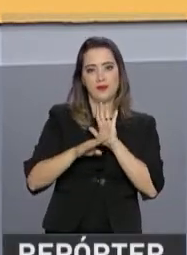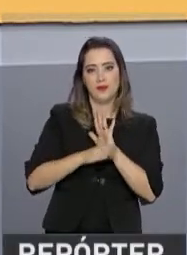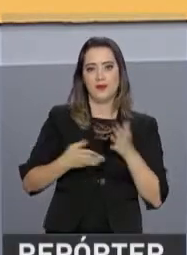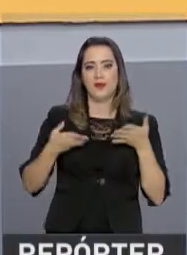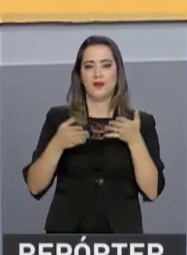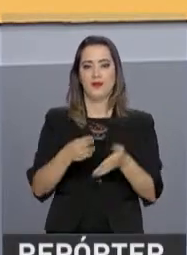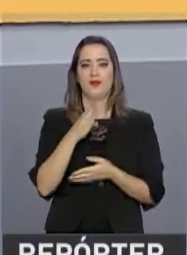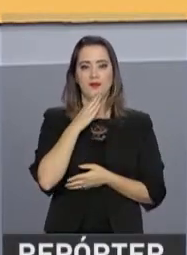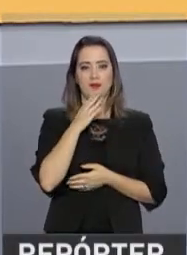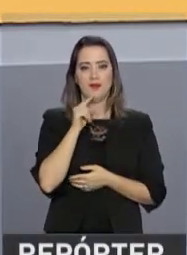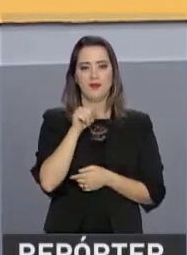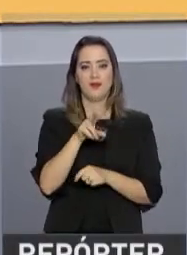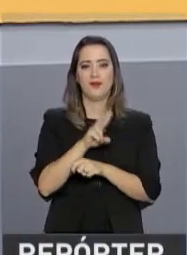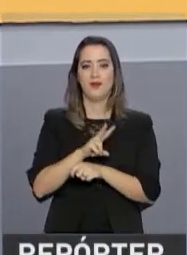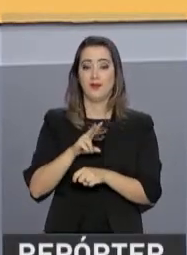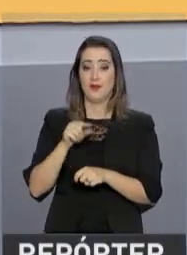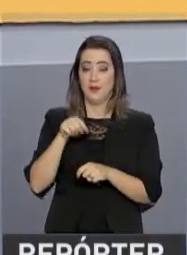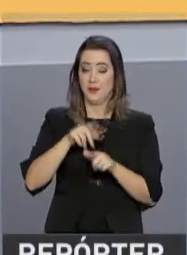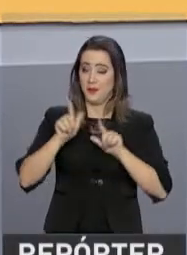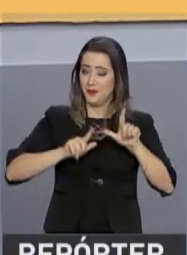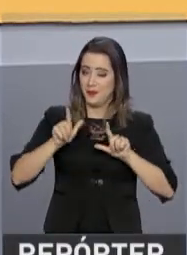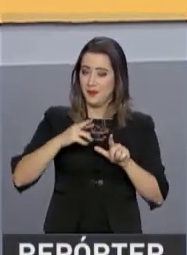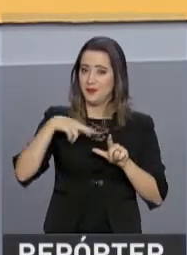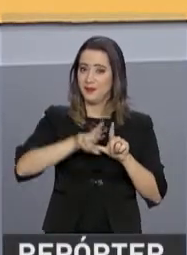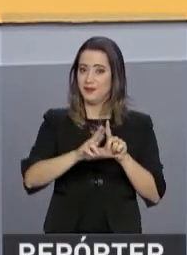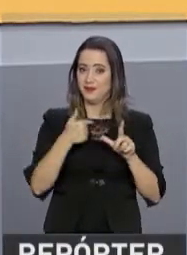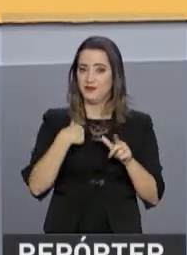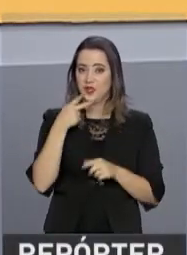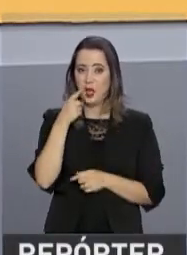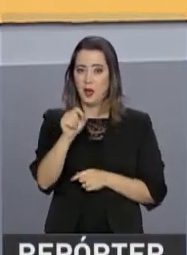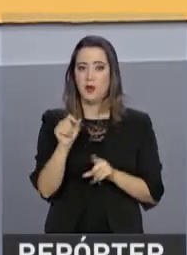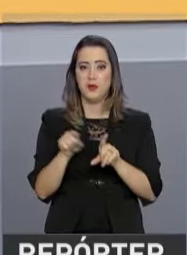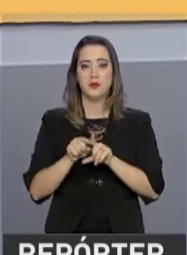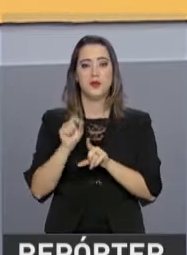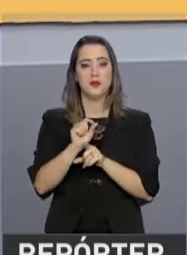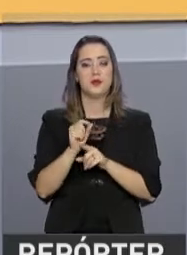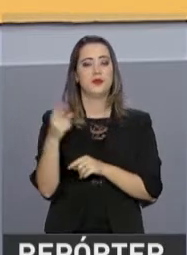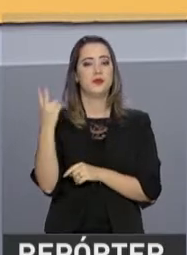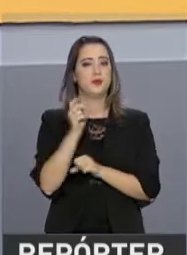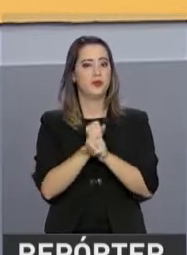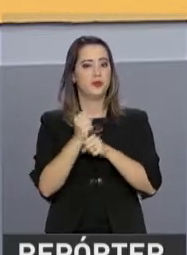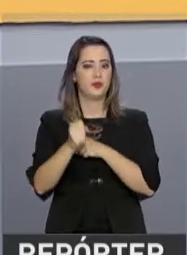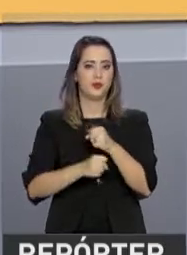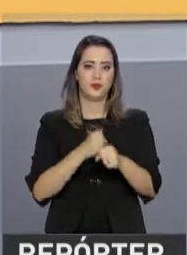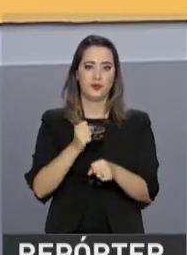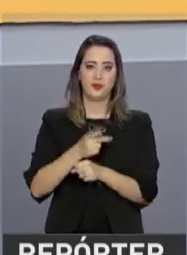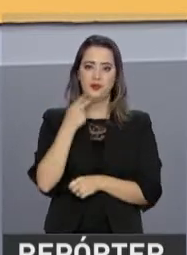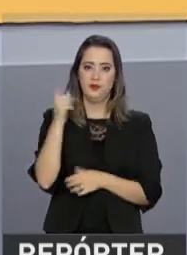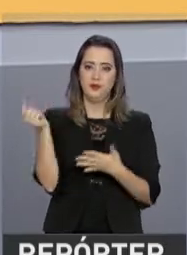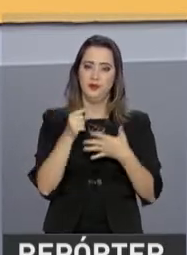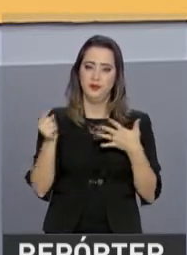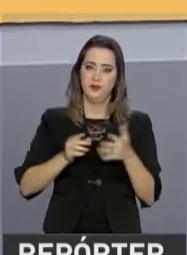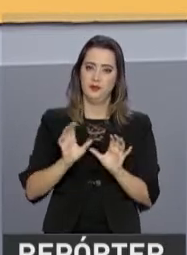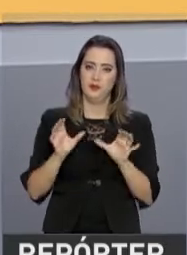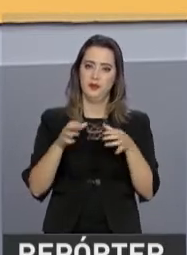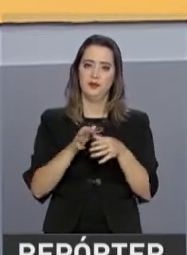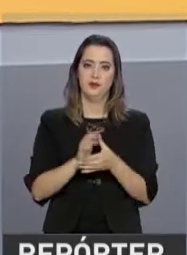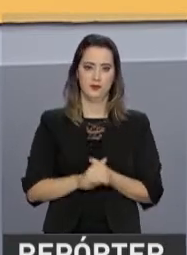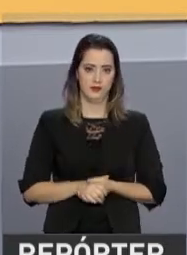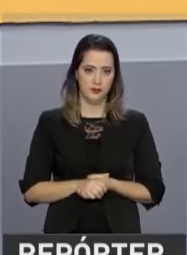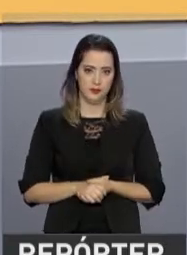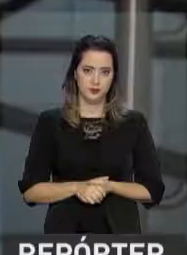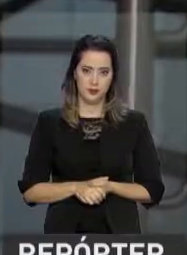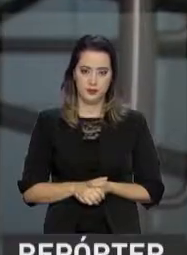setor eu acho que nós conseguimos aumentar significativamente o investimento em cultura é